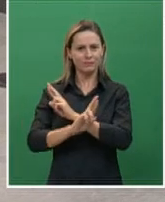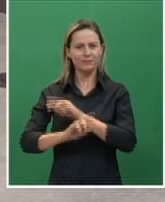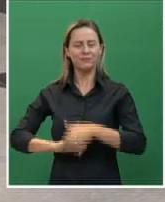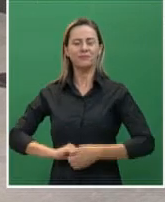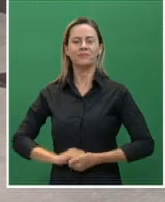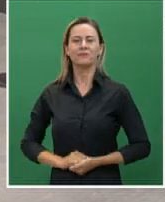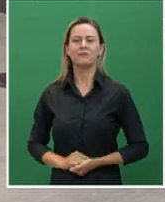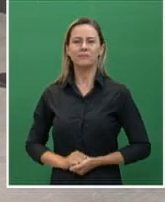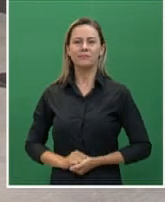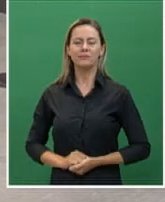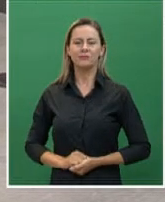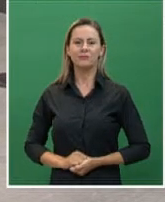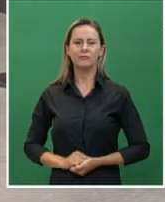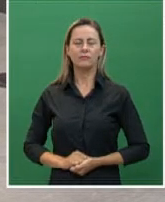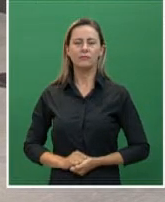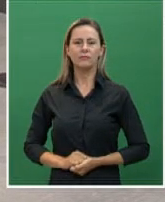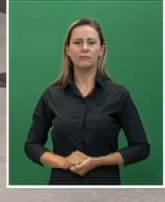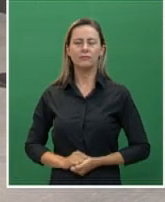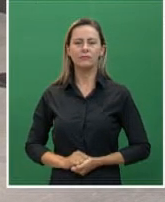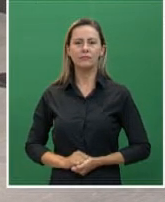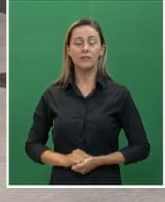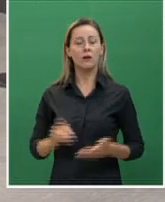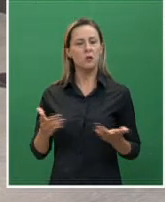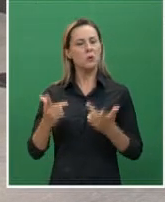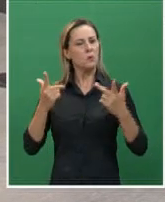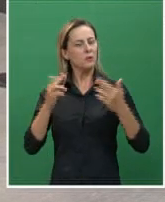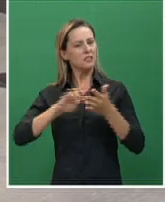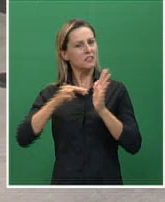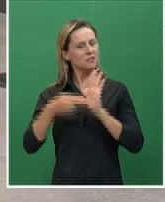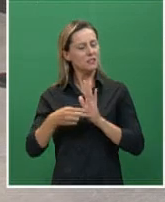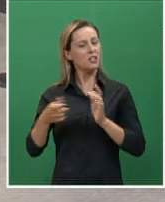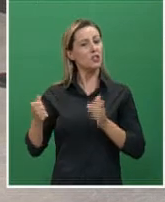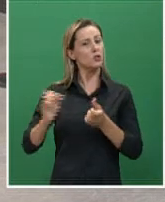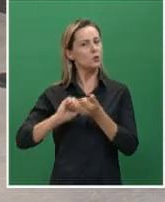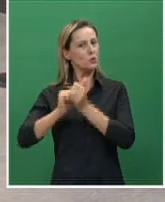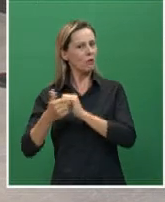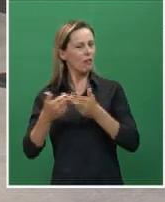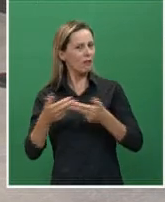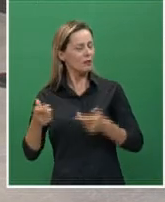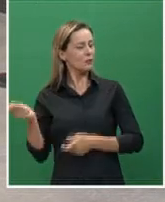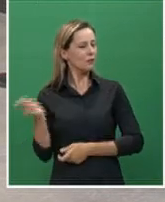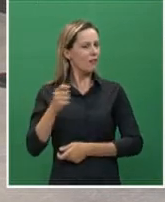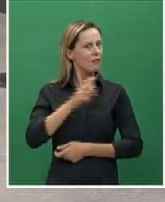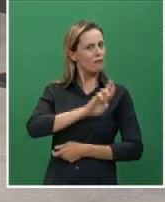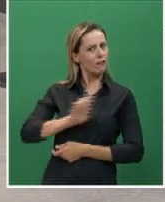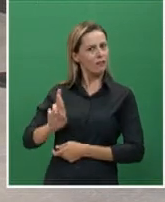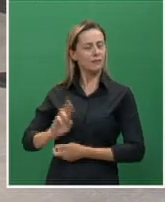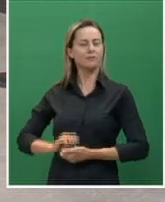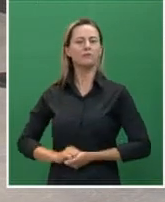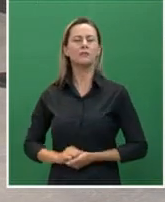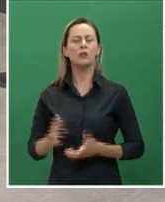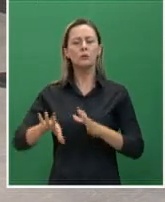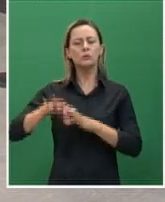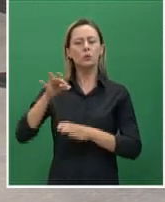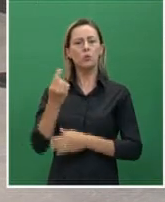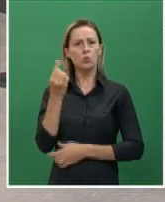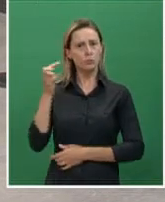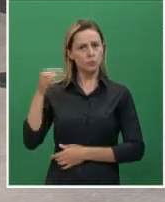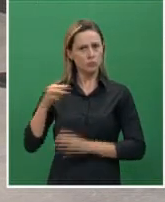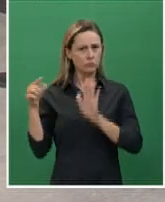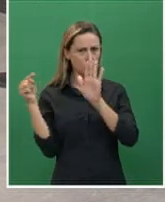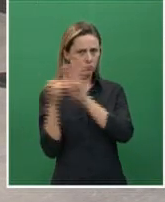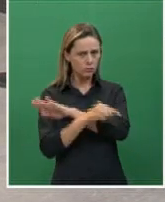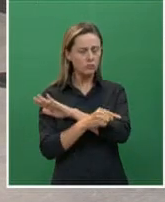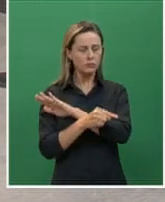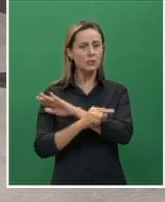debate e esse será o ping pong que vai começar com João Paulo kleinubing que ajuda por favor o senhor tem para um minuto para